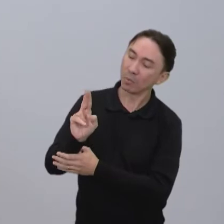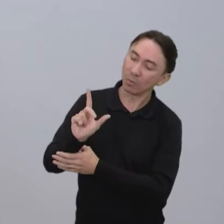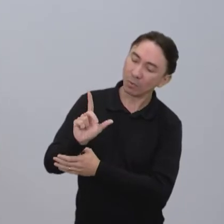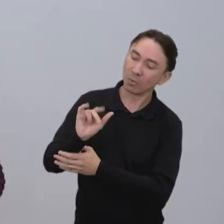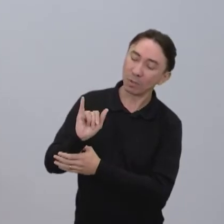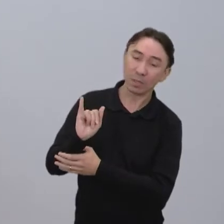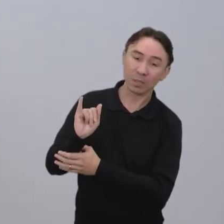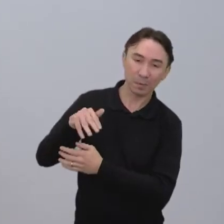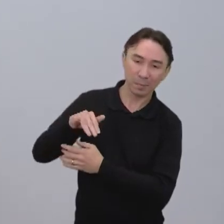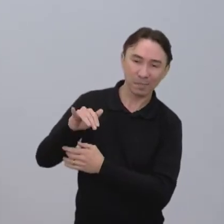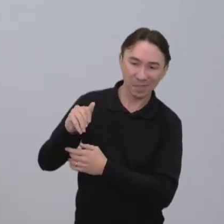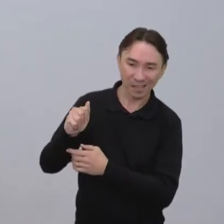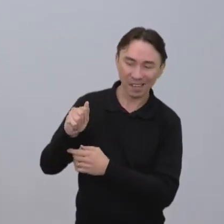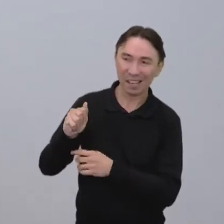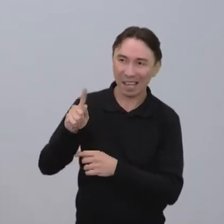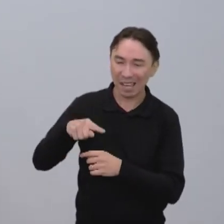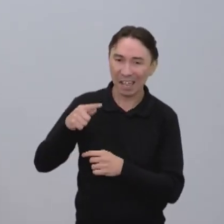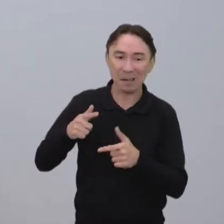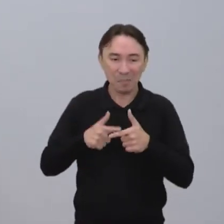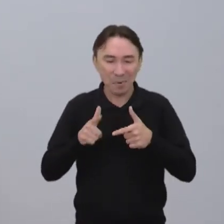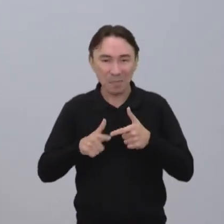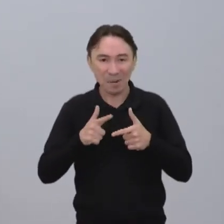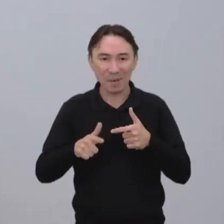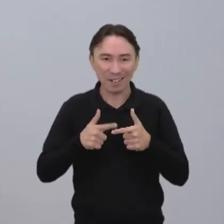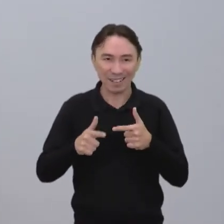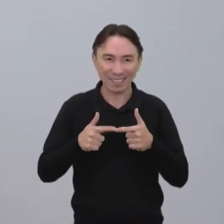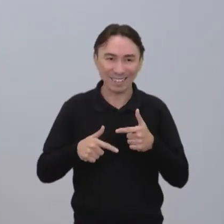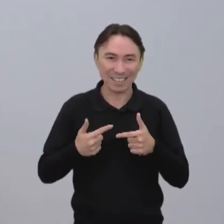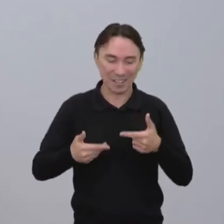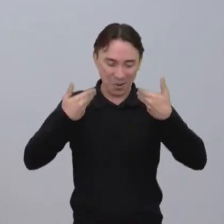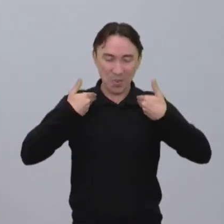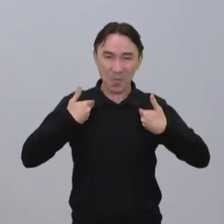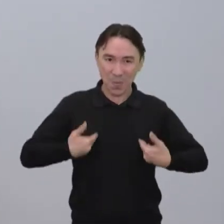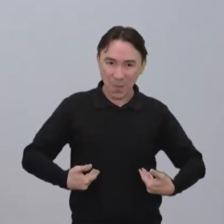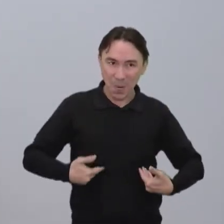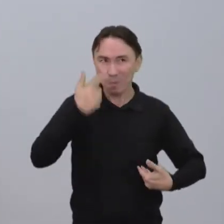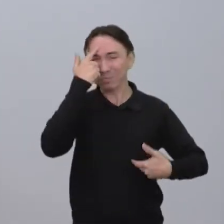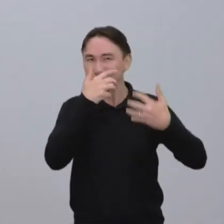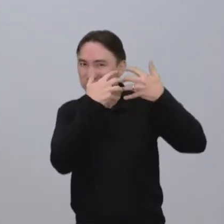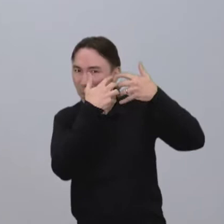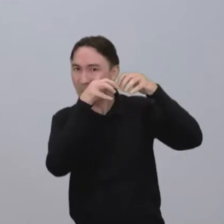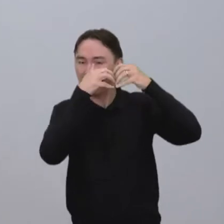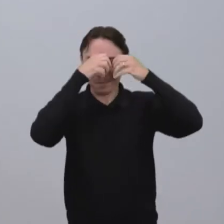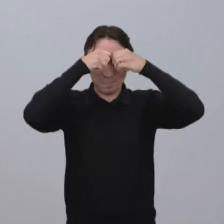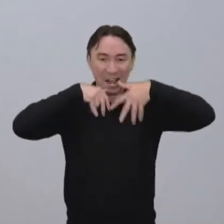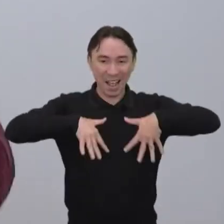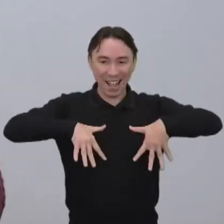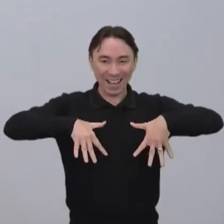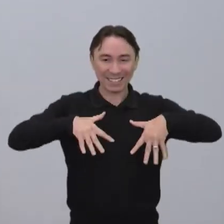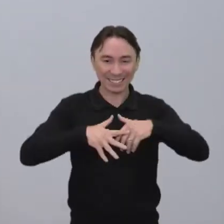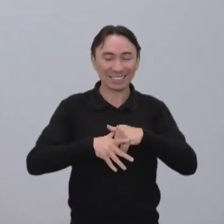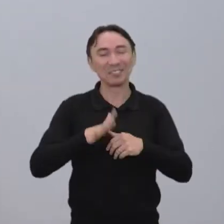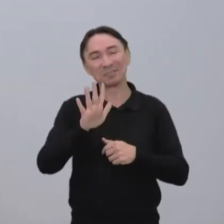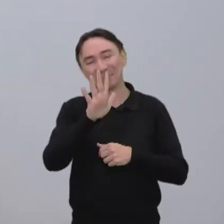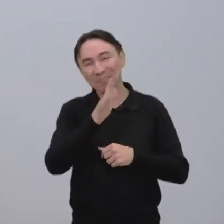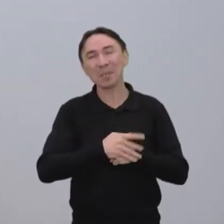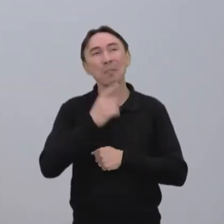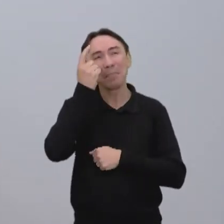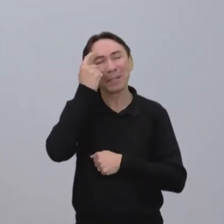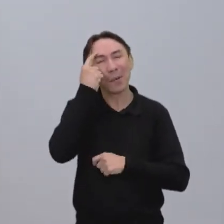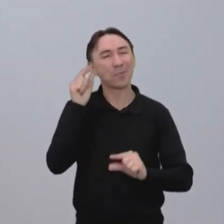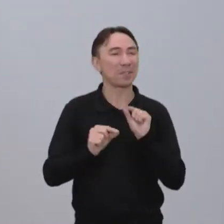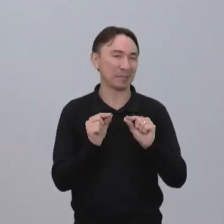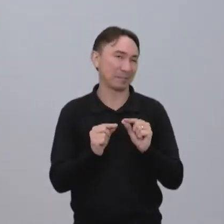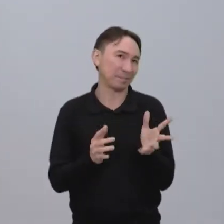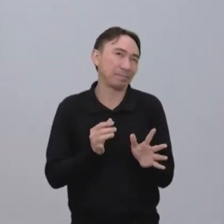distúrbio biológico, né, é legal se a gente fizer um raciocínio que vai um pouco além, né, do que a gente costuma pensar.